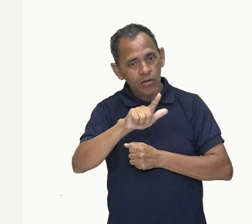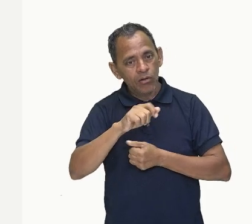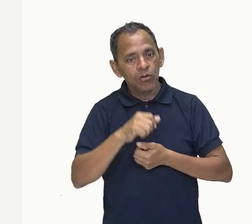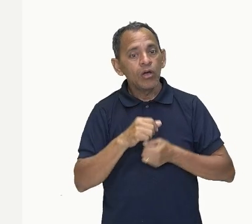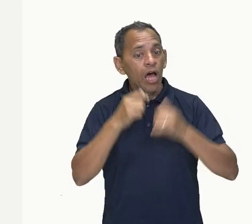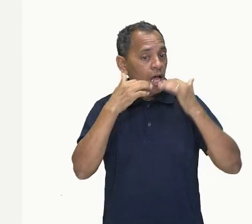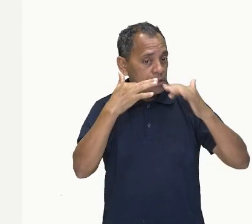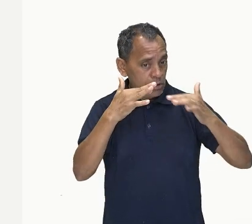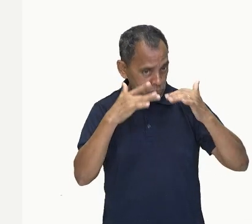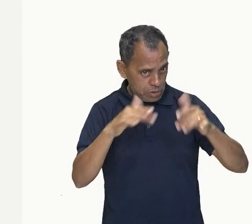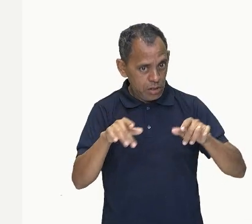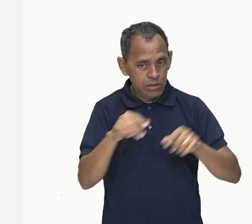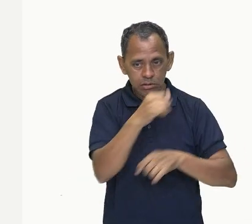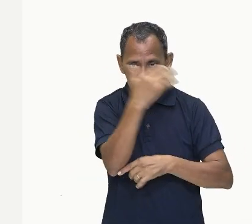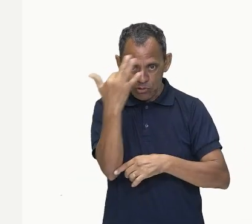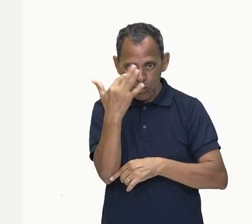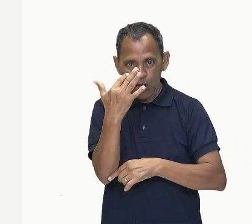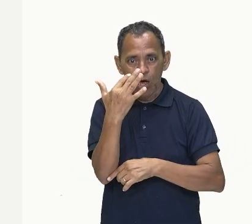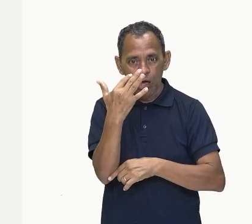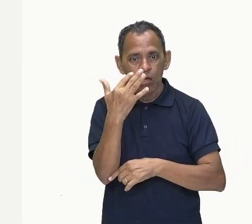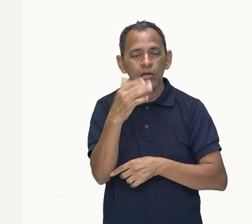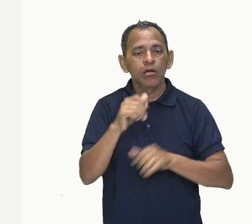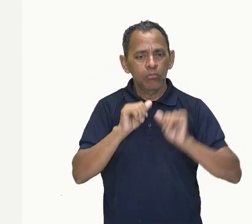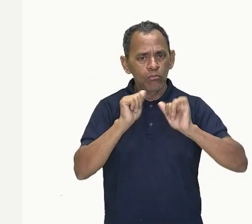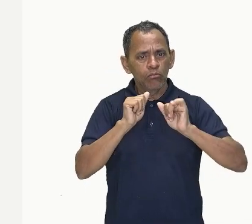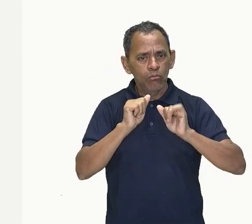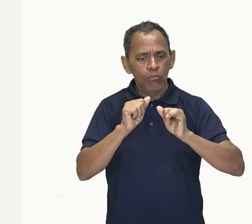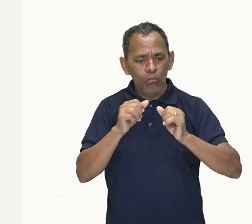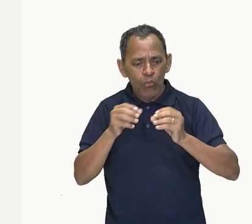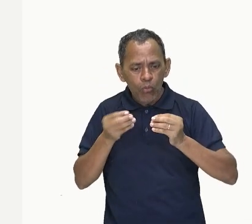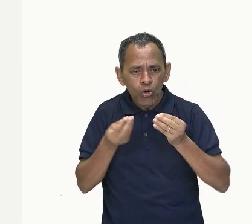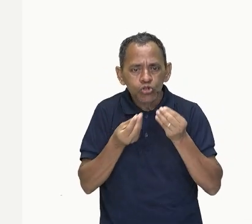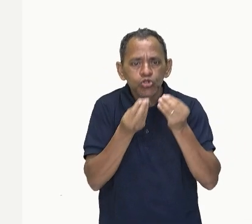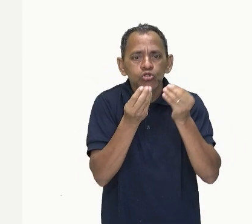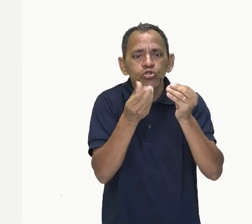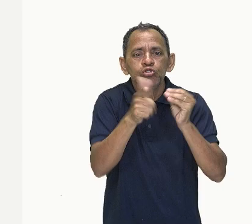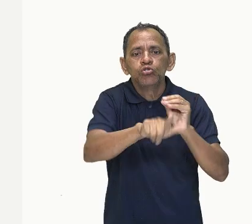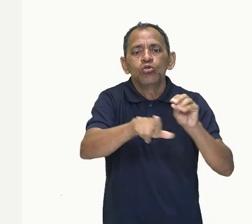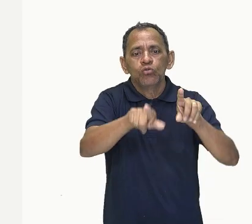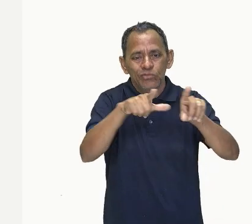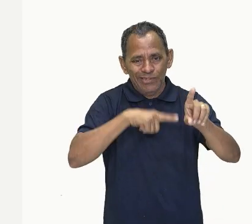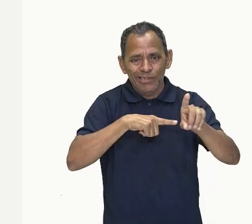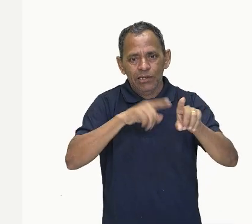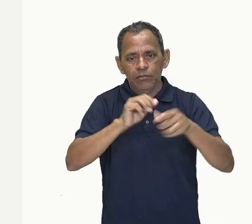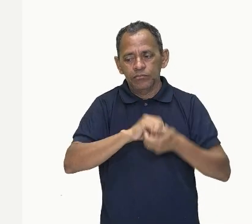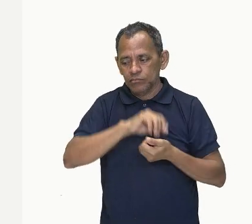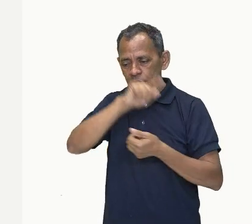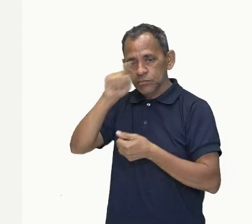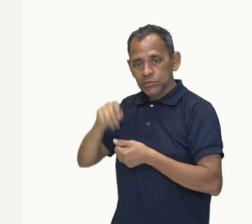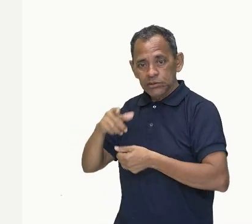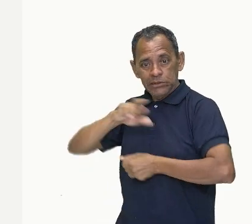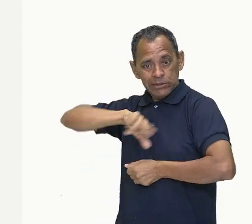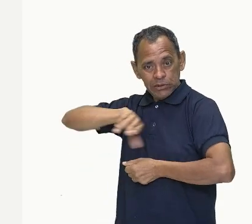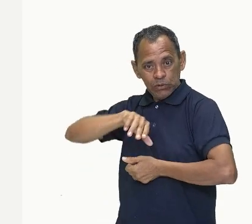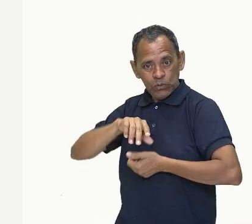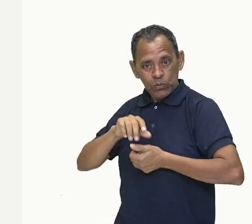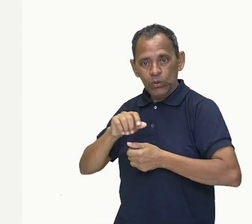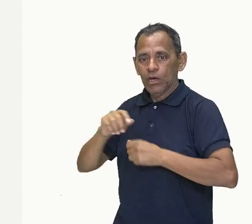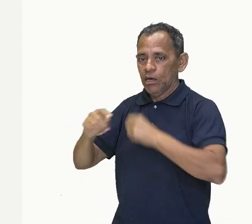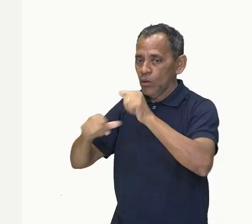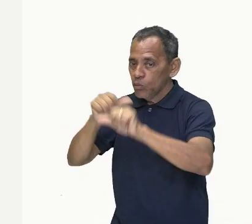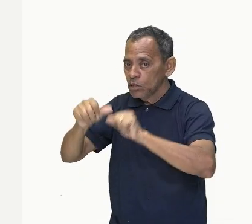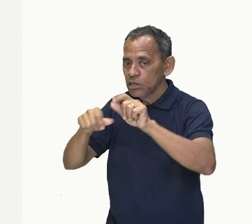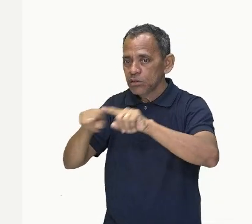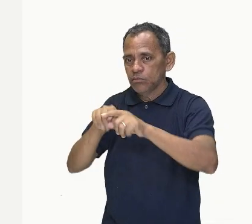natureza ou o homem pode repor de uma forma rápida na natureza, né? E as não renováveis, a natureza vai levar milhares de anos